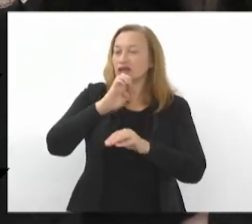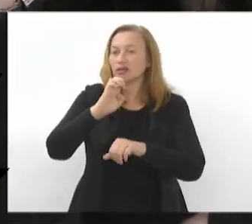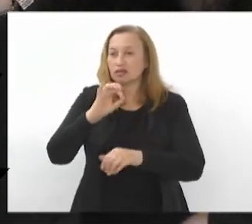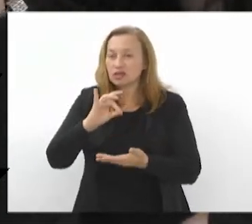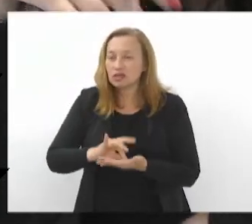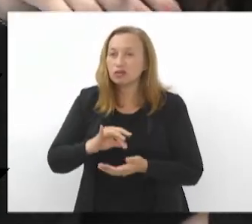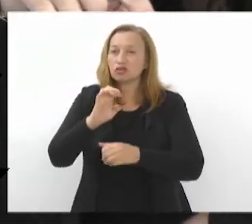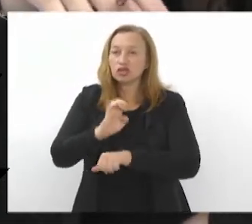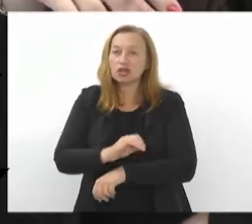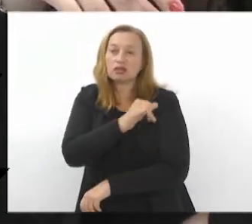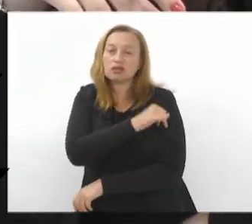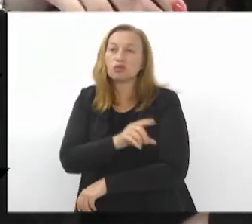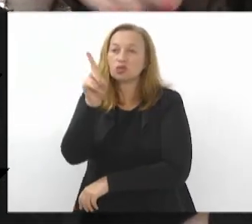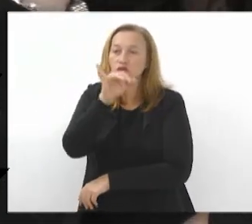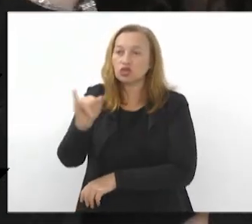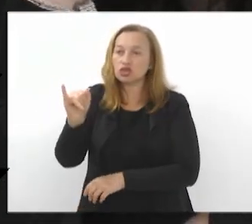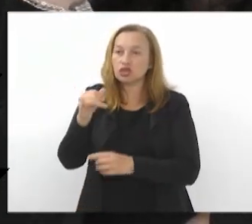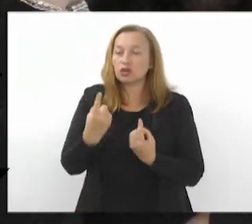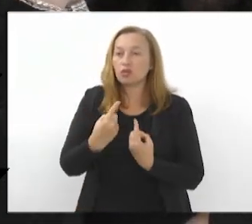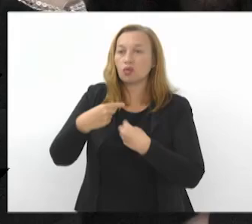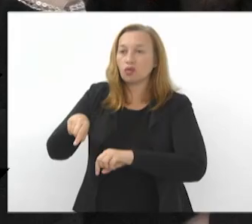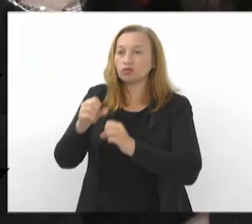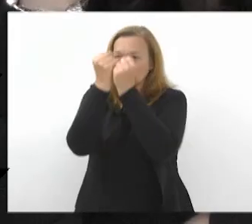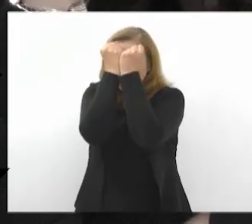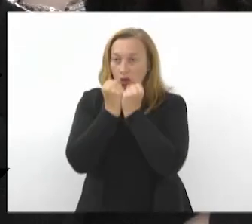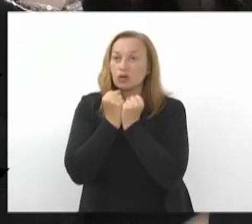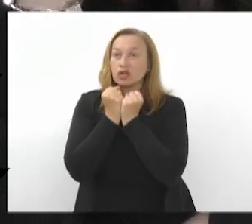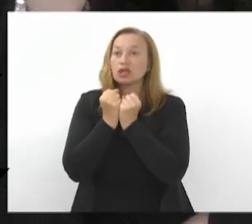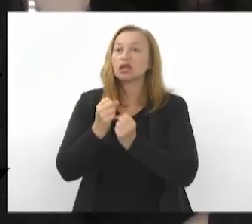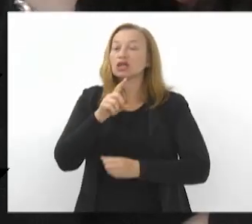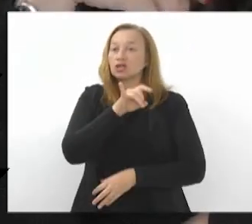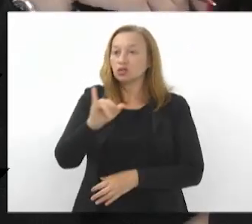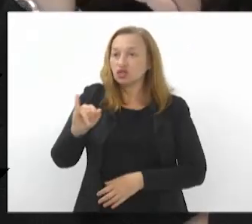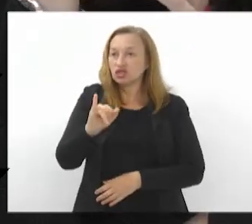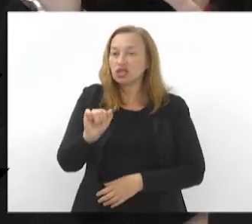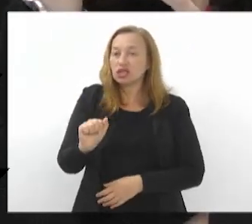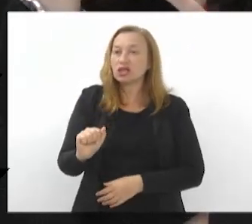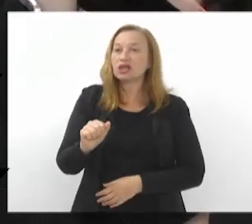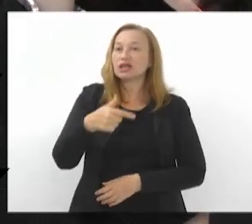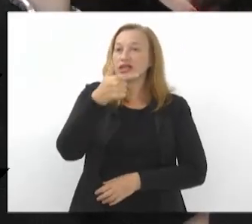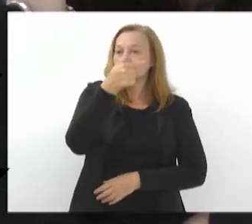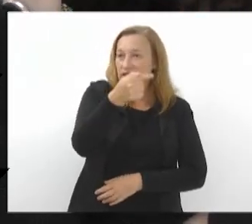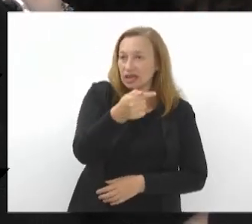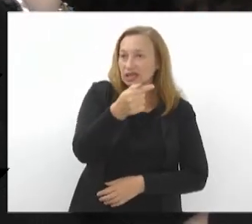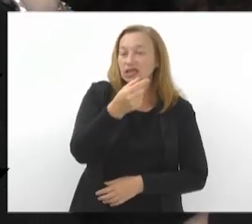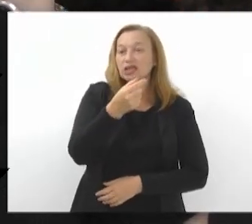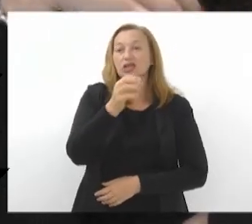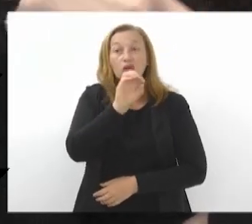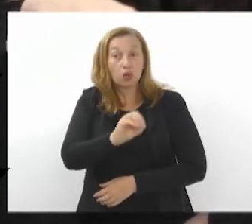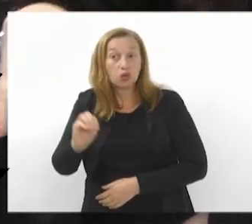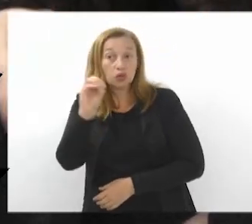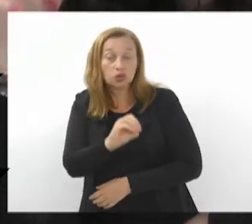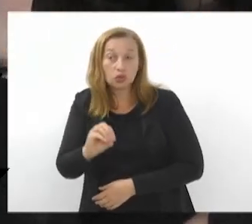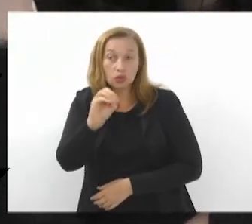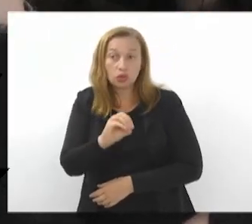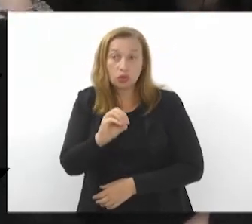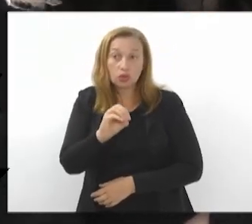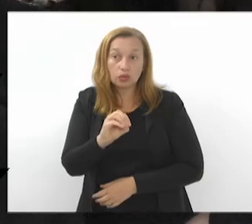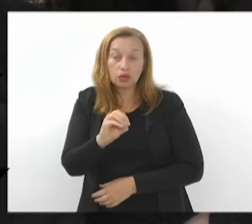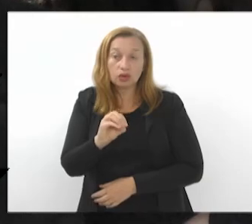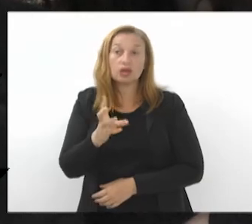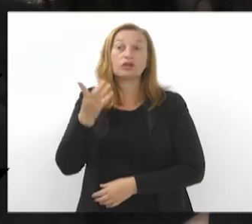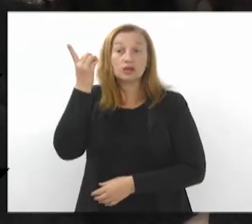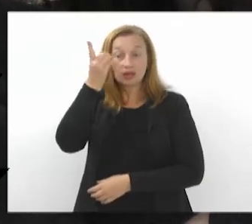do Rio de Janeiro o Dia Estadual do Combate ao Terrorismo, no dia 7 de outubro. Autoria, inclusive, do